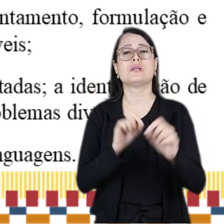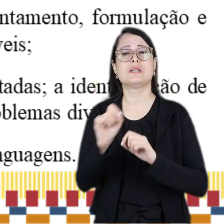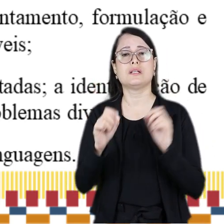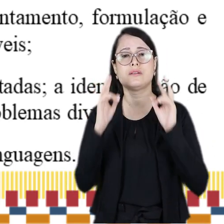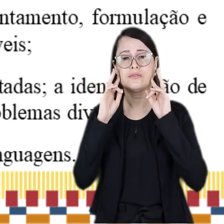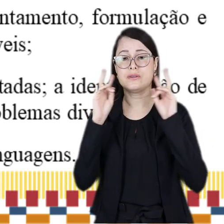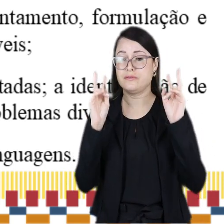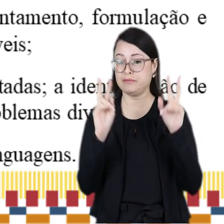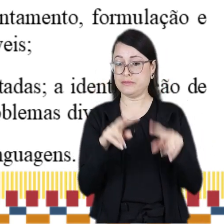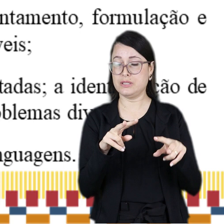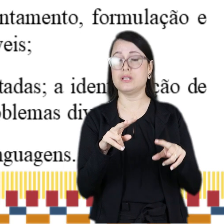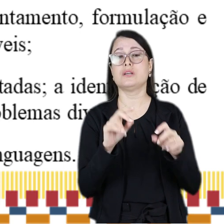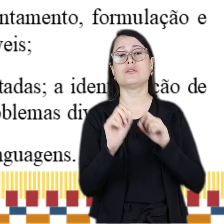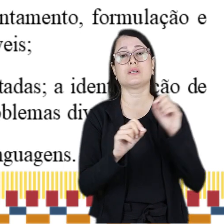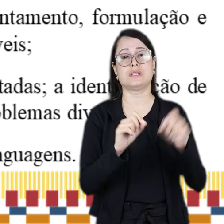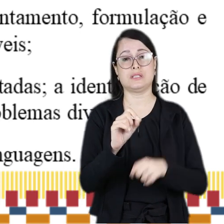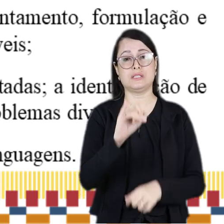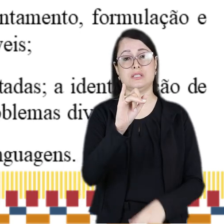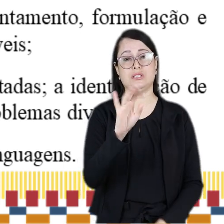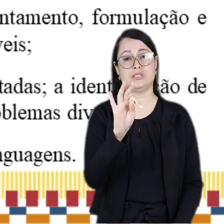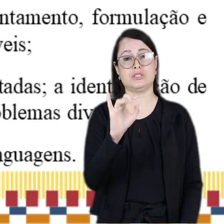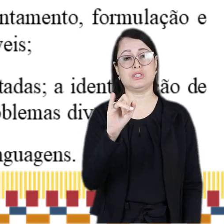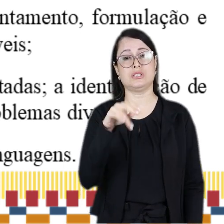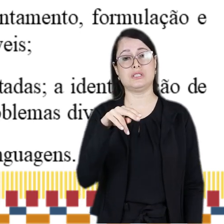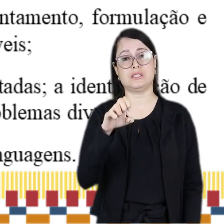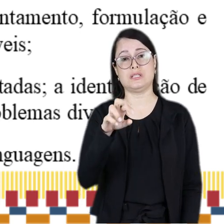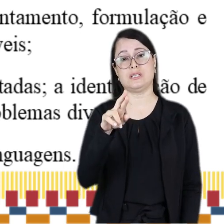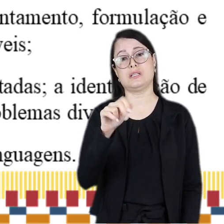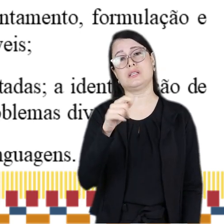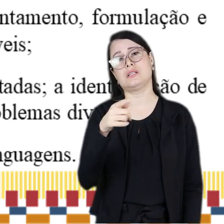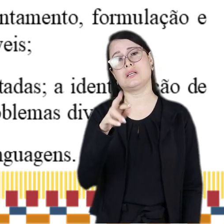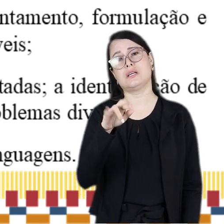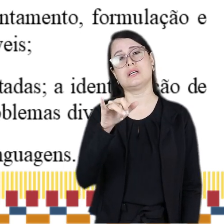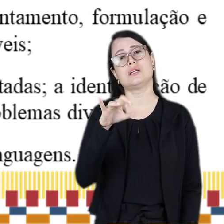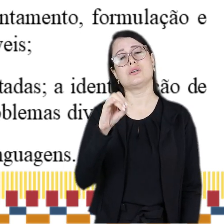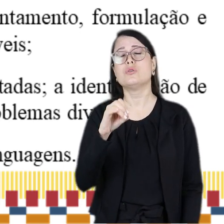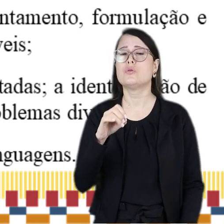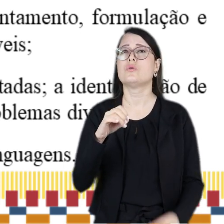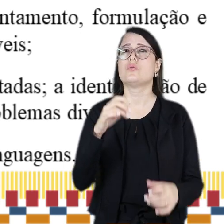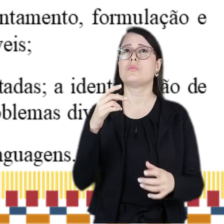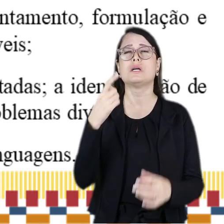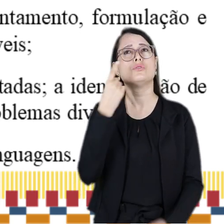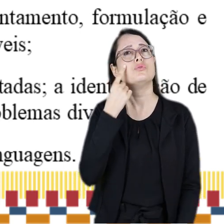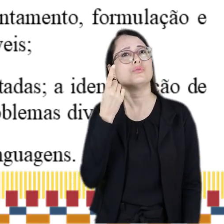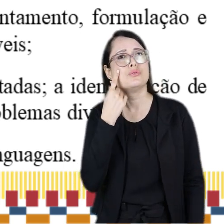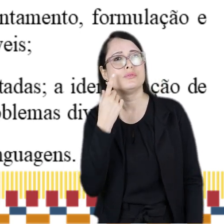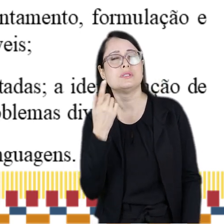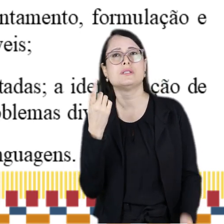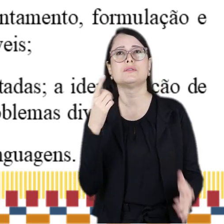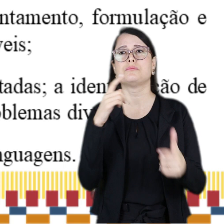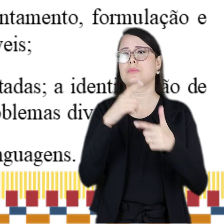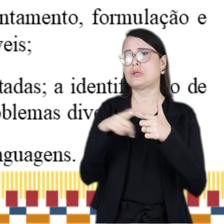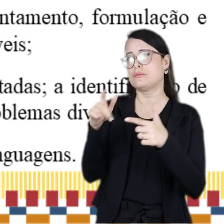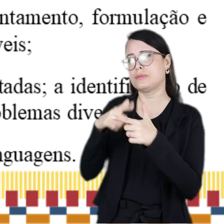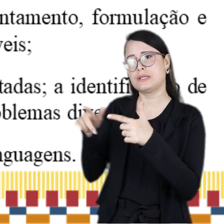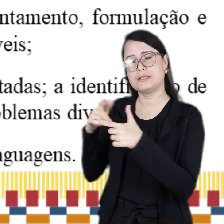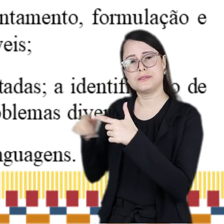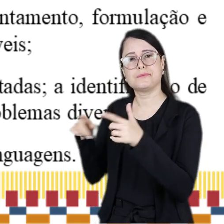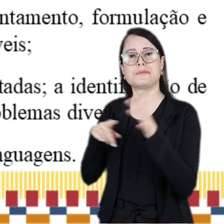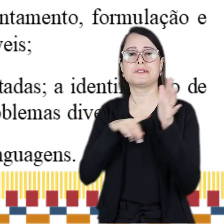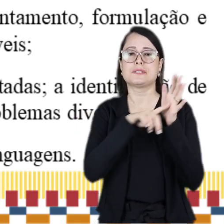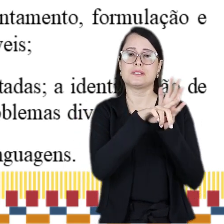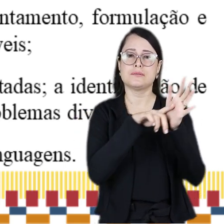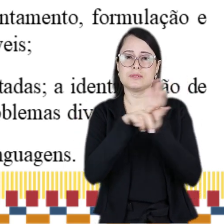da identificação de uma dúvida, de uma questão ou problema, do levantamento, da formulação